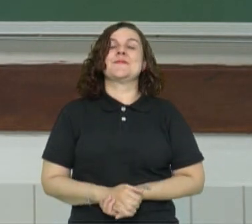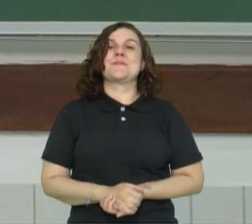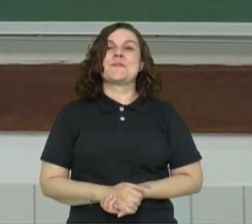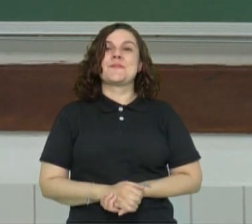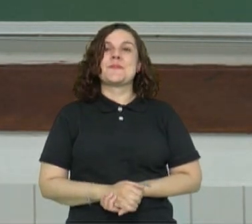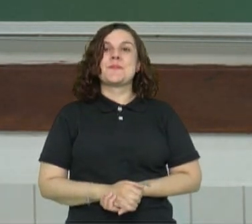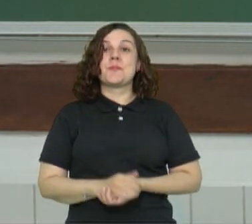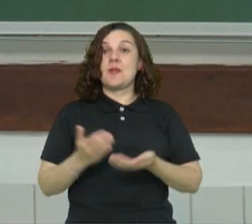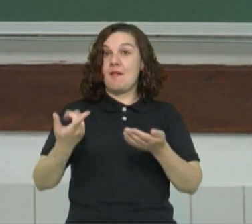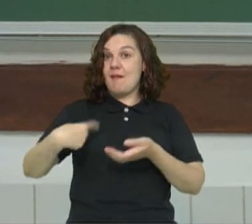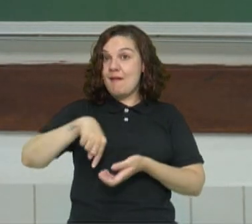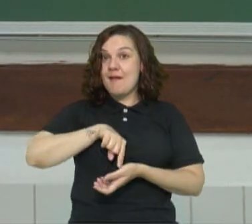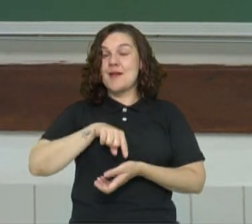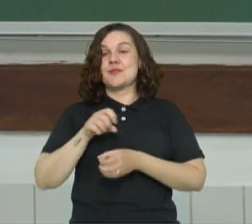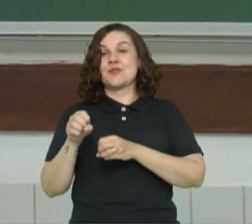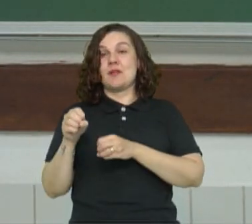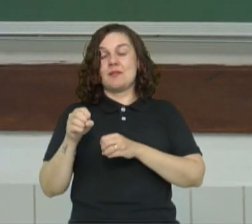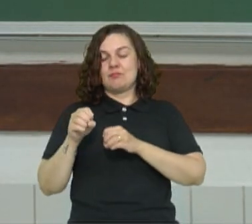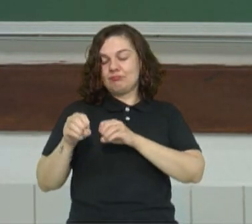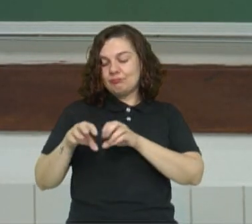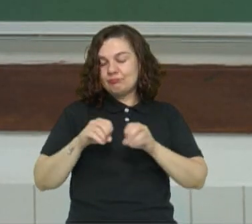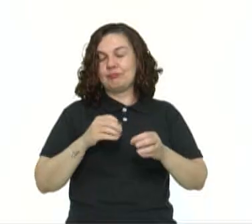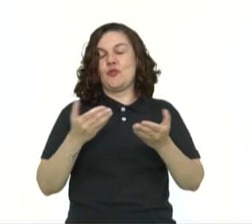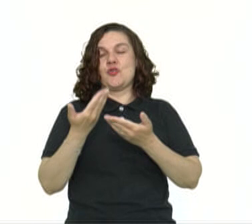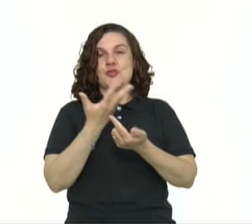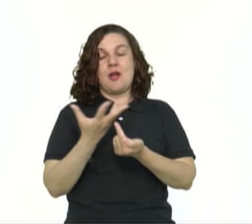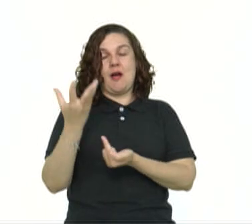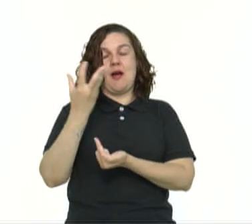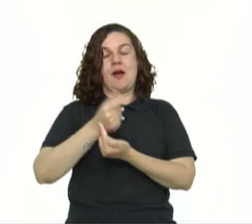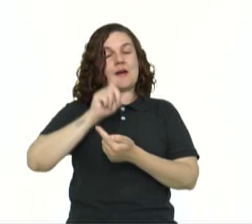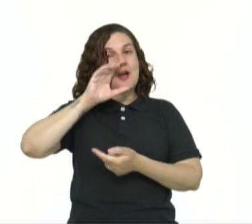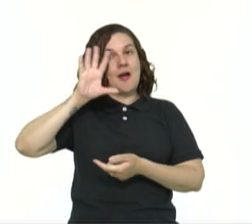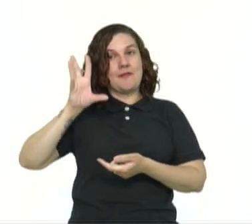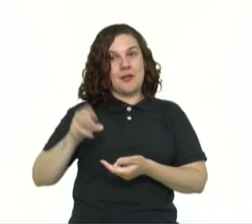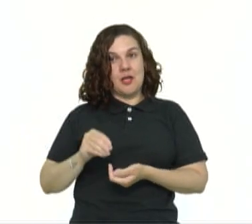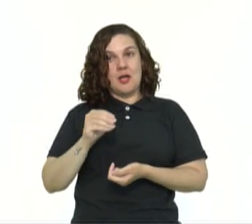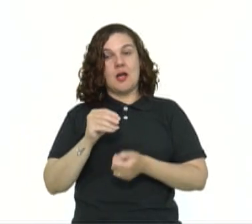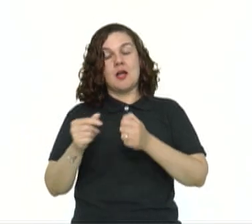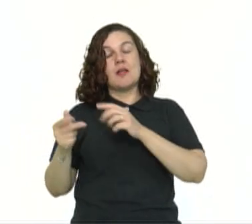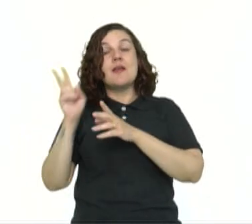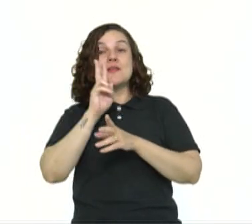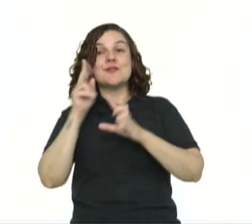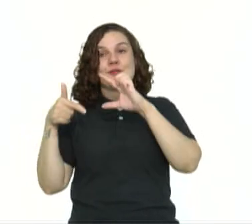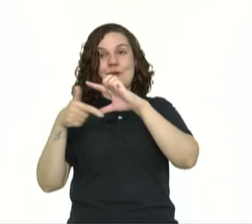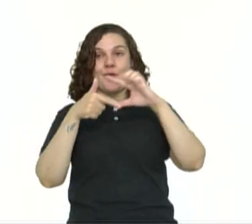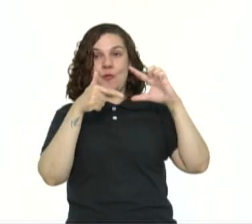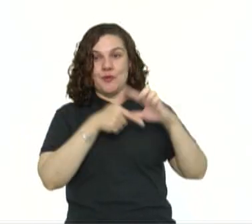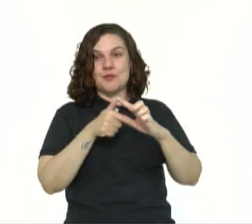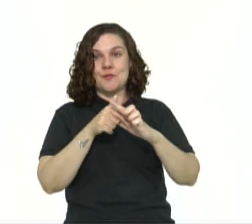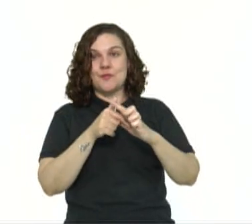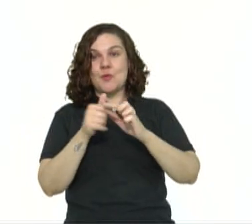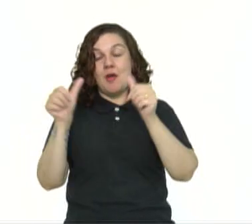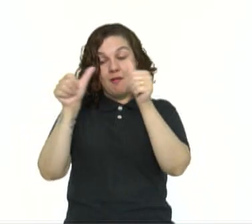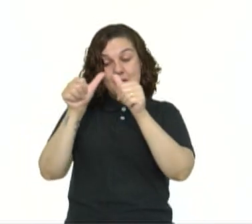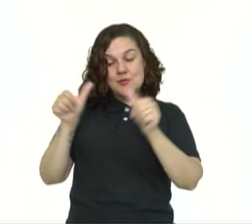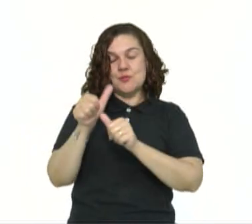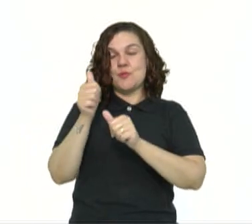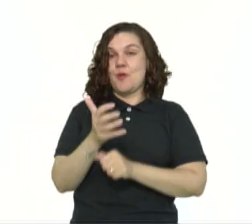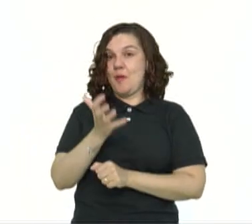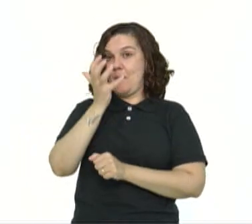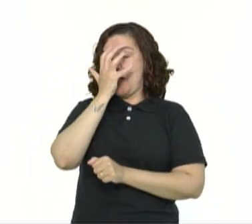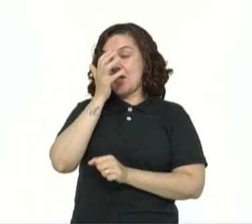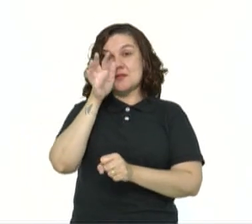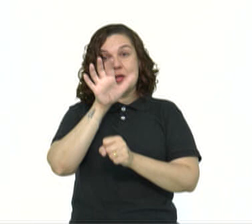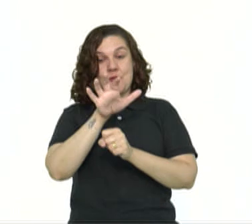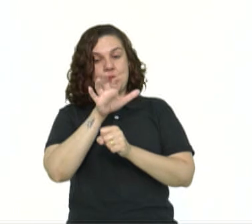anterior. Nós trabalhamos a arte africana, histórias em quadrinhos, esculturas, máscaras, influência na Europa